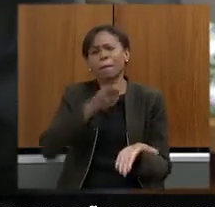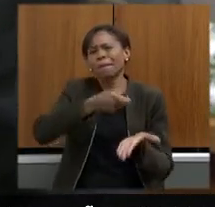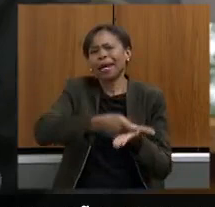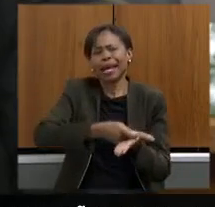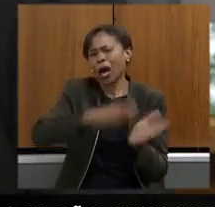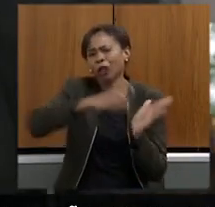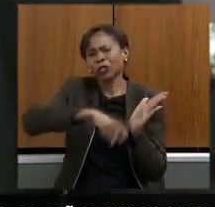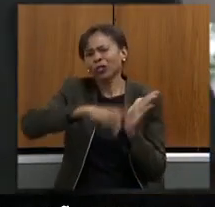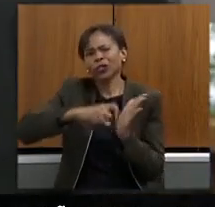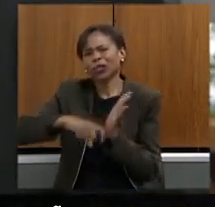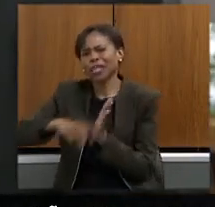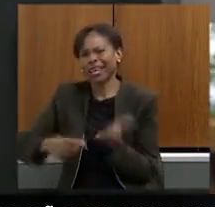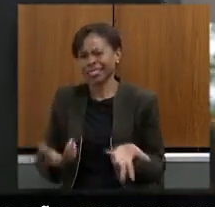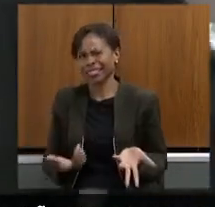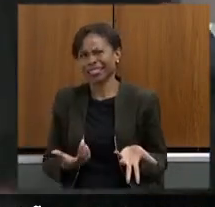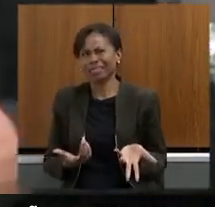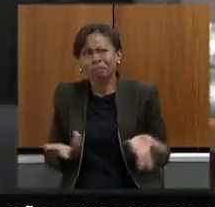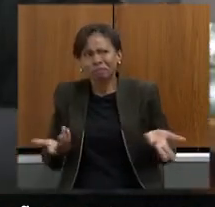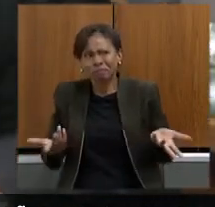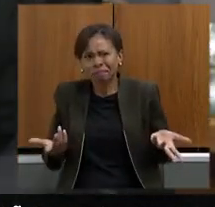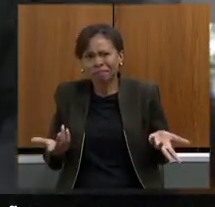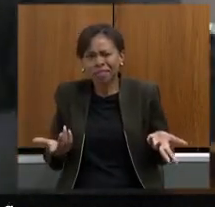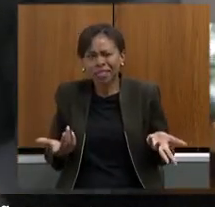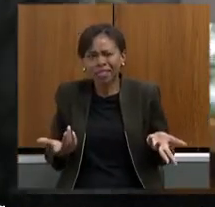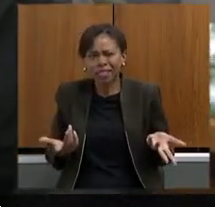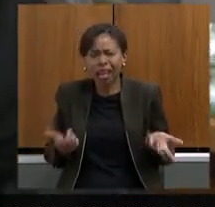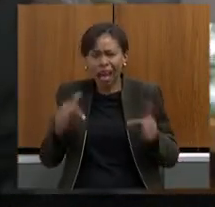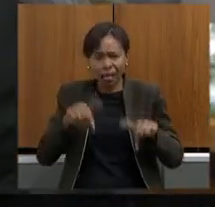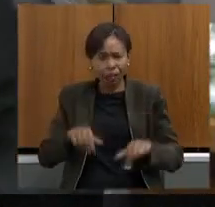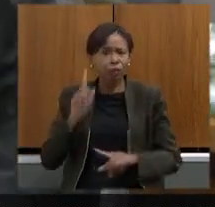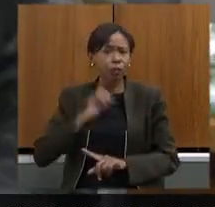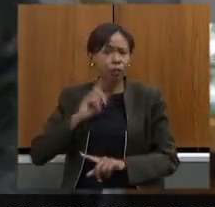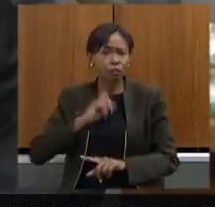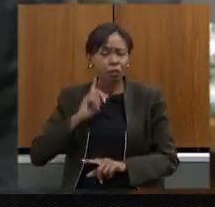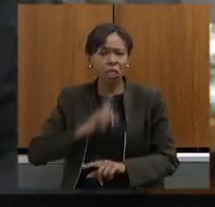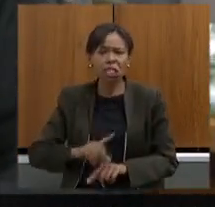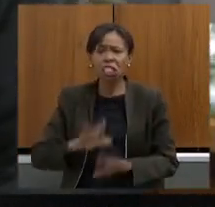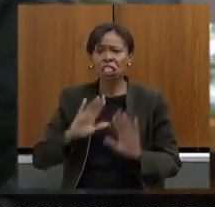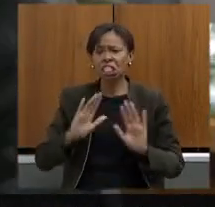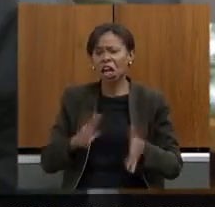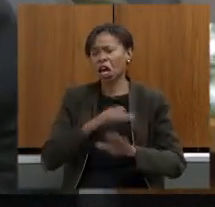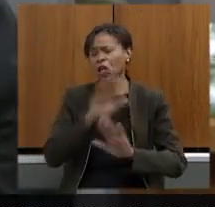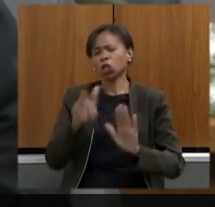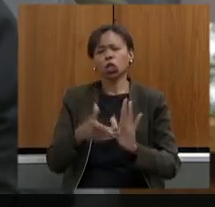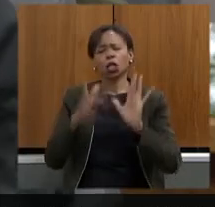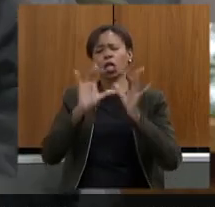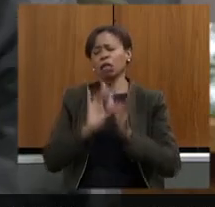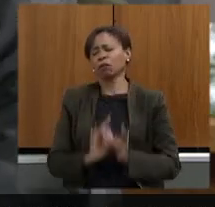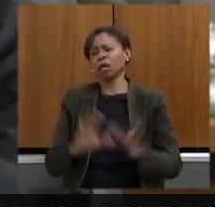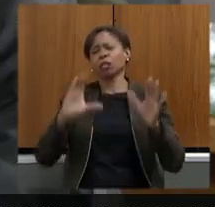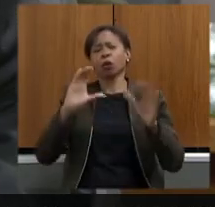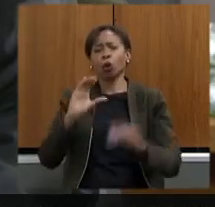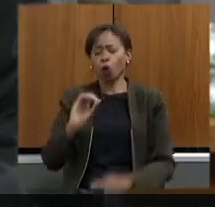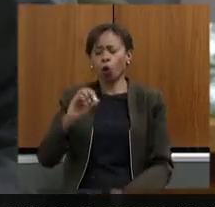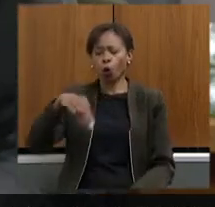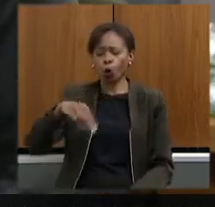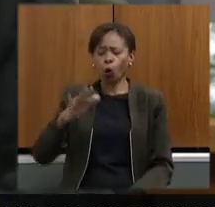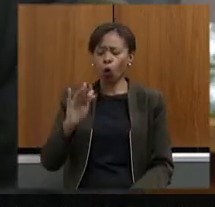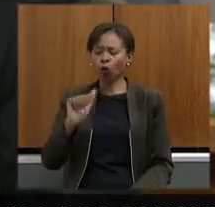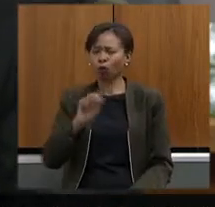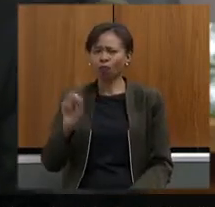que não existe não vale aquela argumentação não porque eu tô aqui em Minas tá tudo com fase A duto da autorizada pelo contrário não